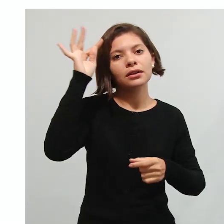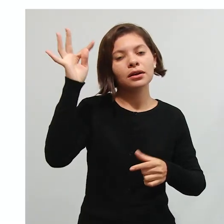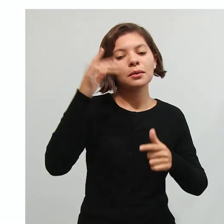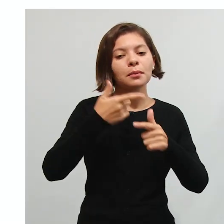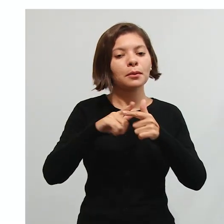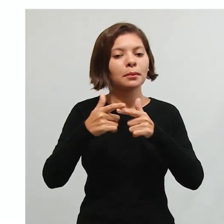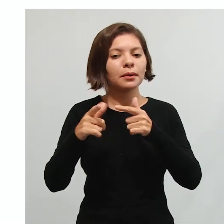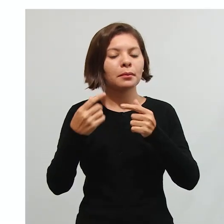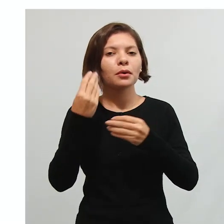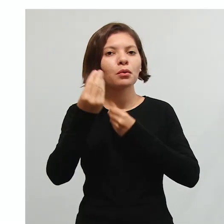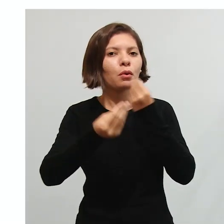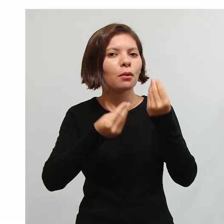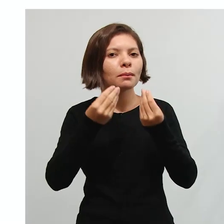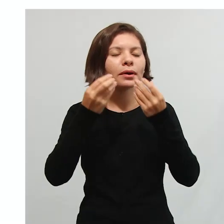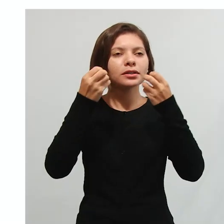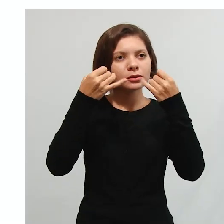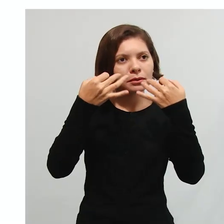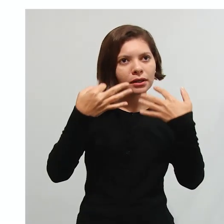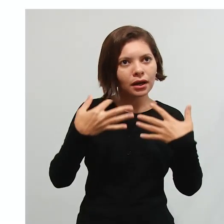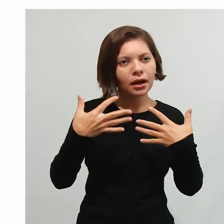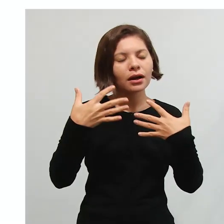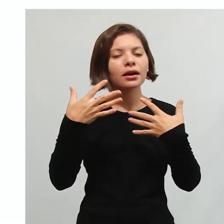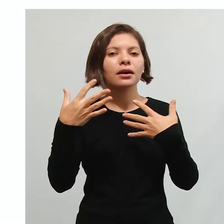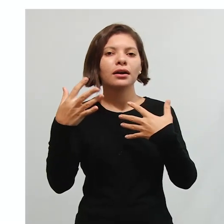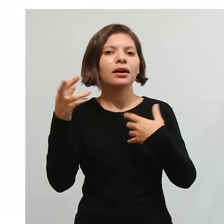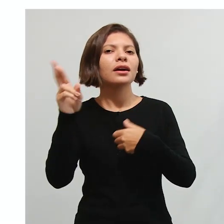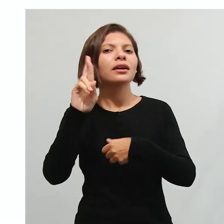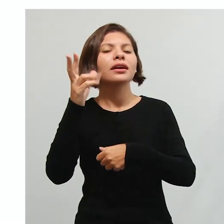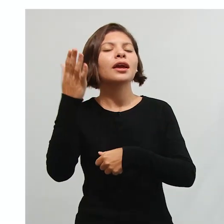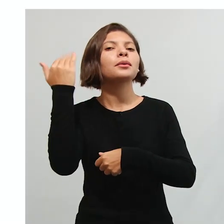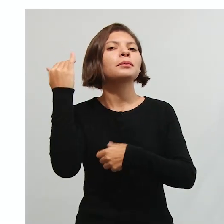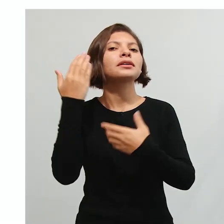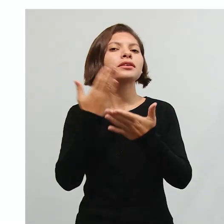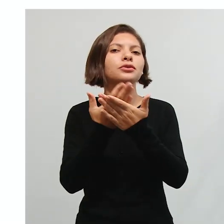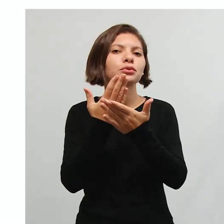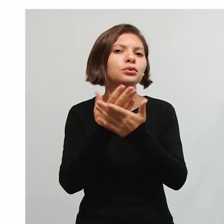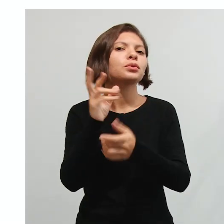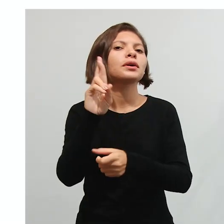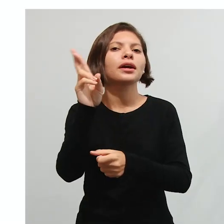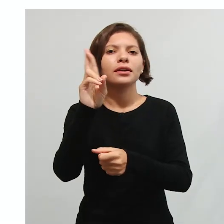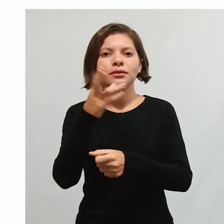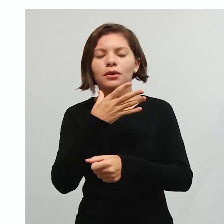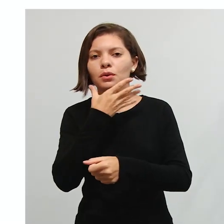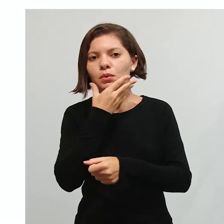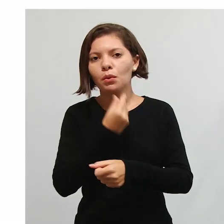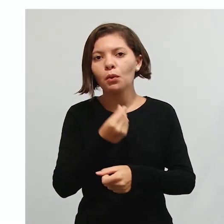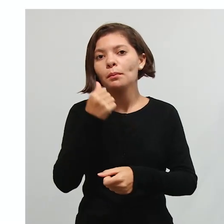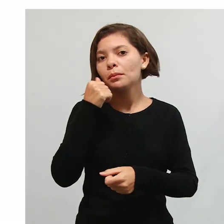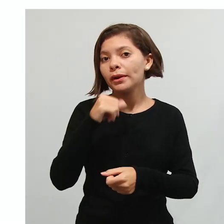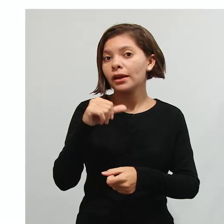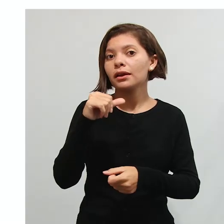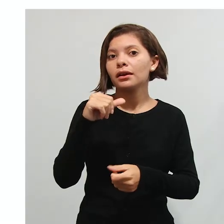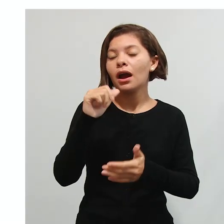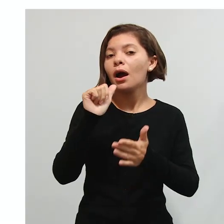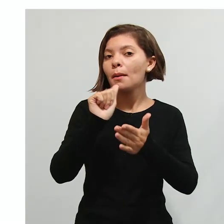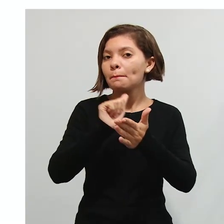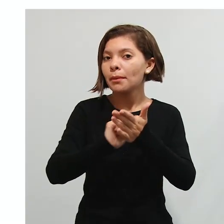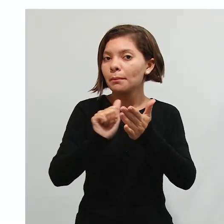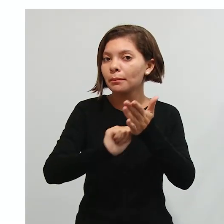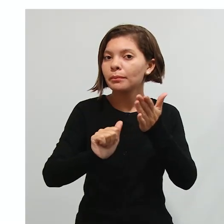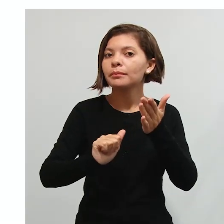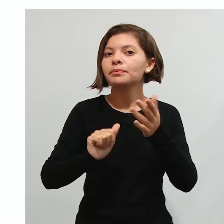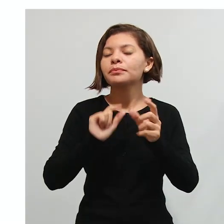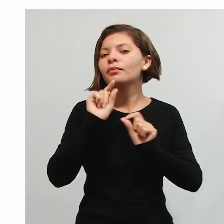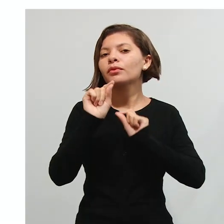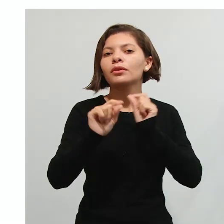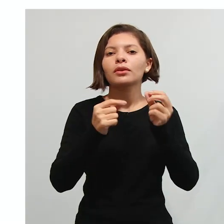Teoricamente o problema quer dizer precisa falar um pouco sobre quem já estudou esse problema os principais autores né e